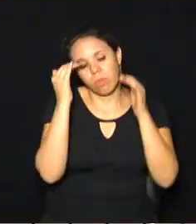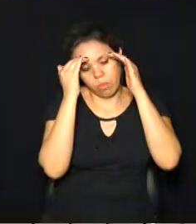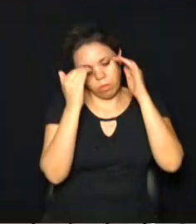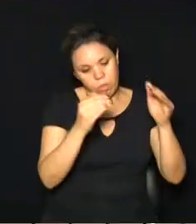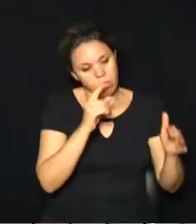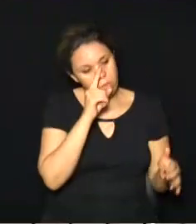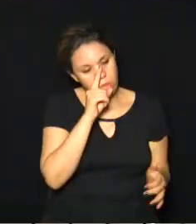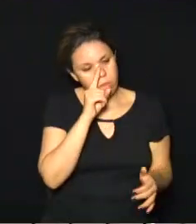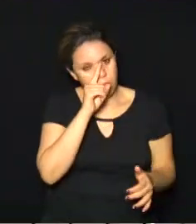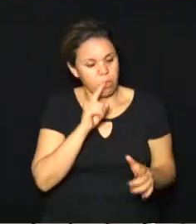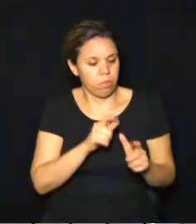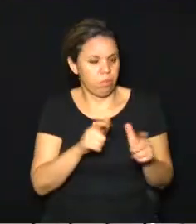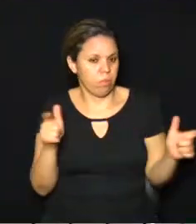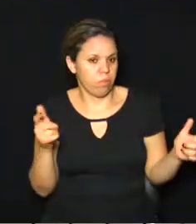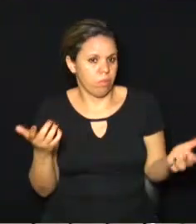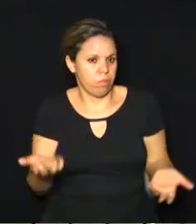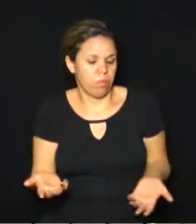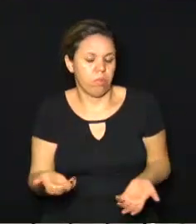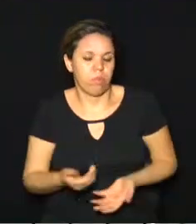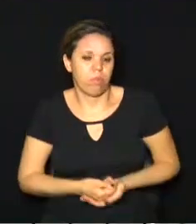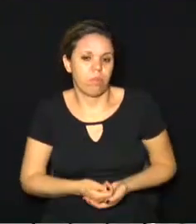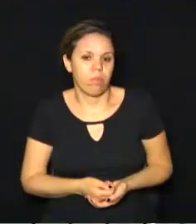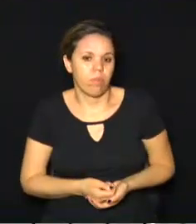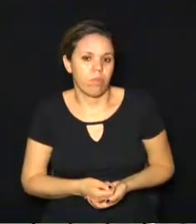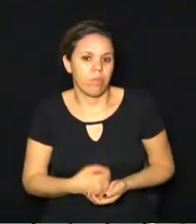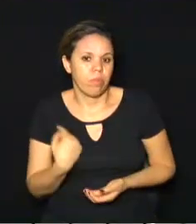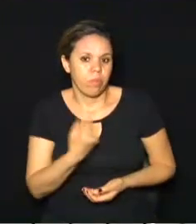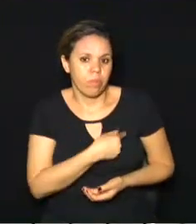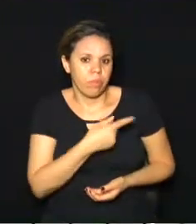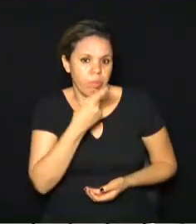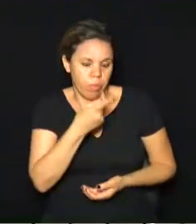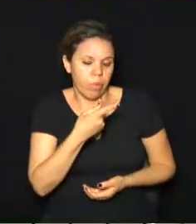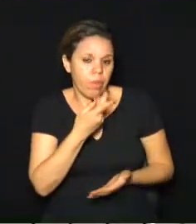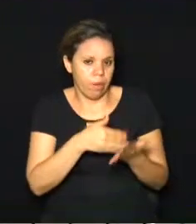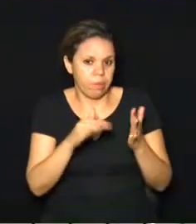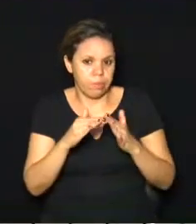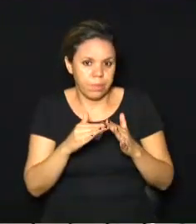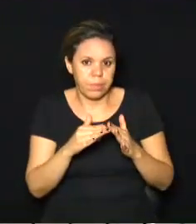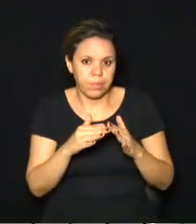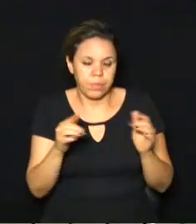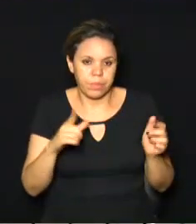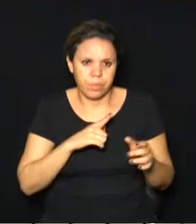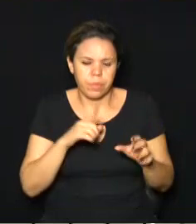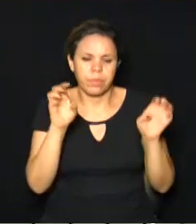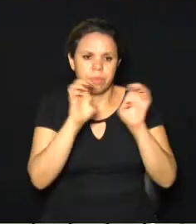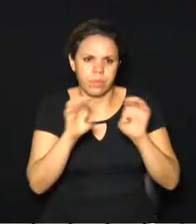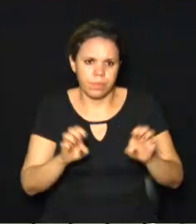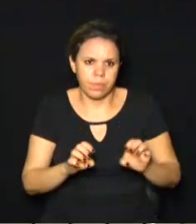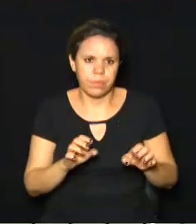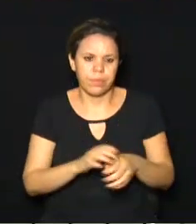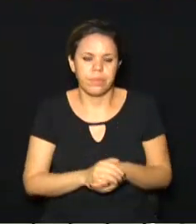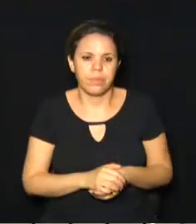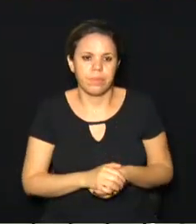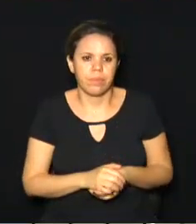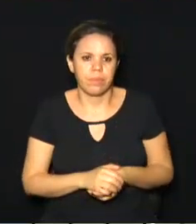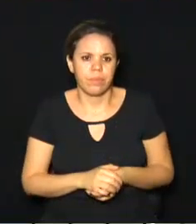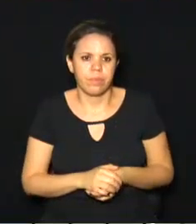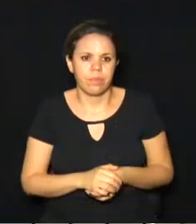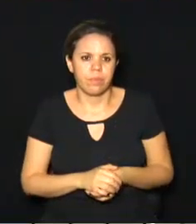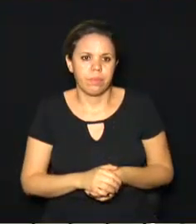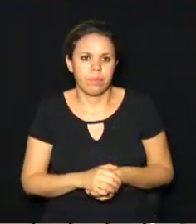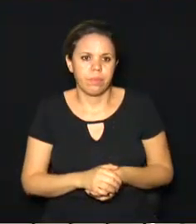risco muito grande, né? Nós estamos falando aí de escolas que possuem estruturas físicas muito